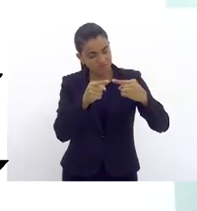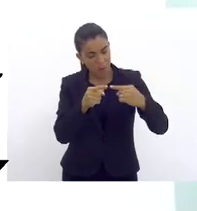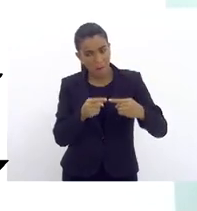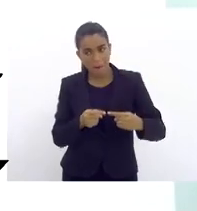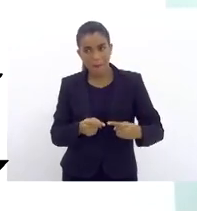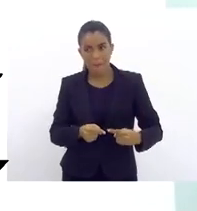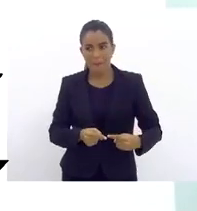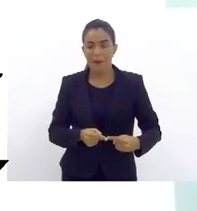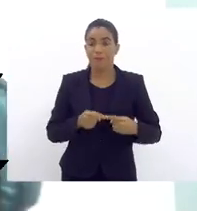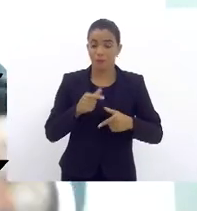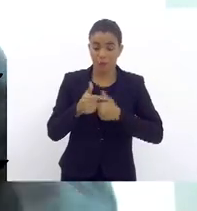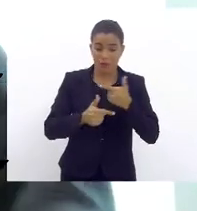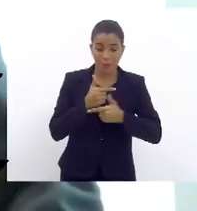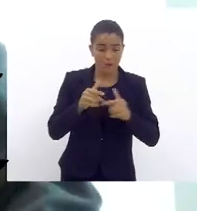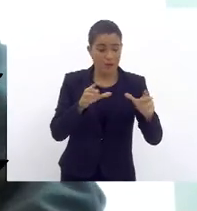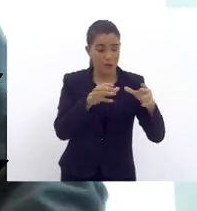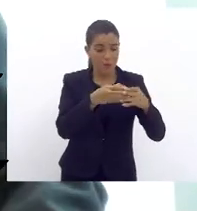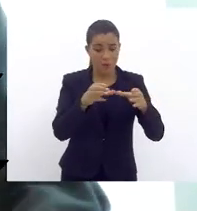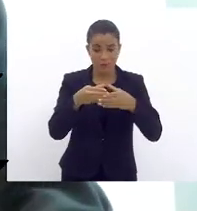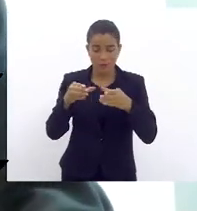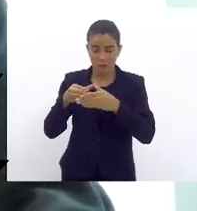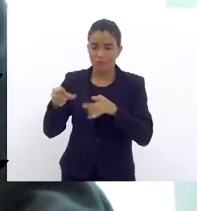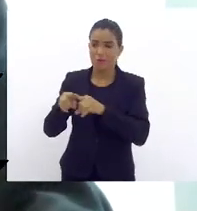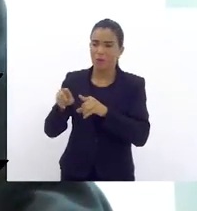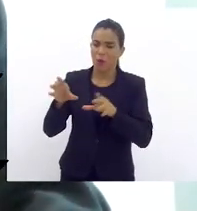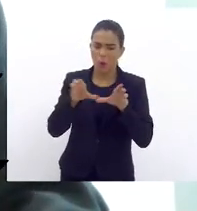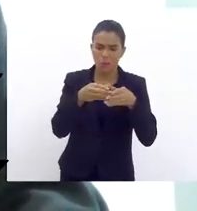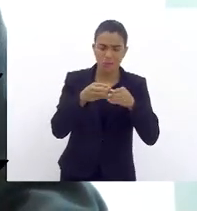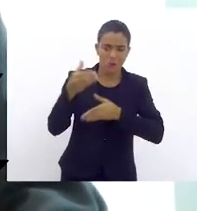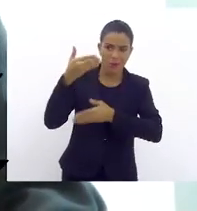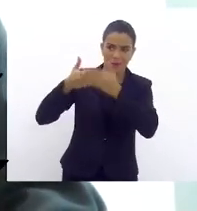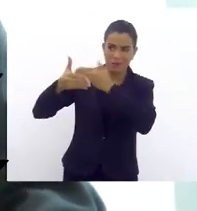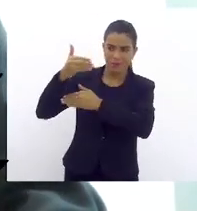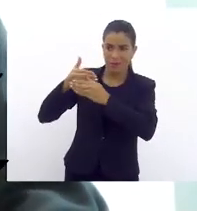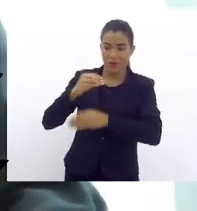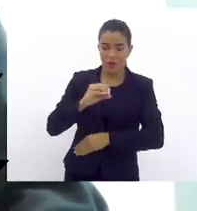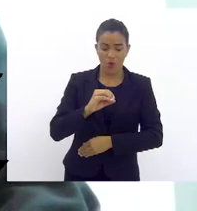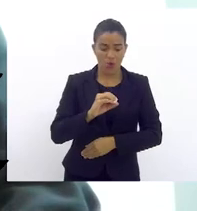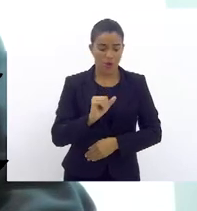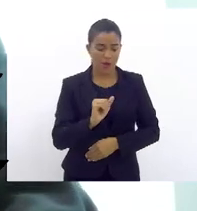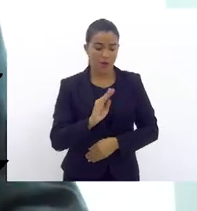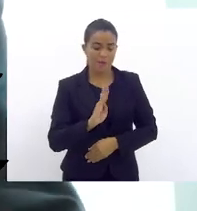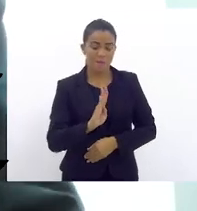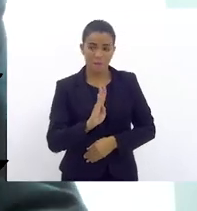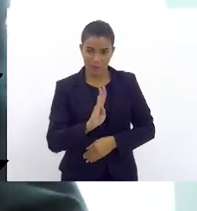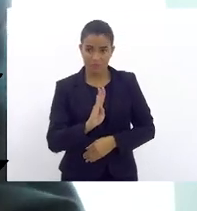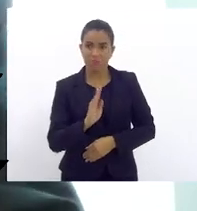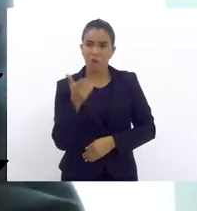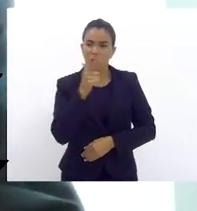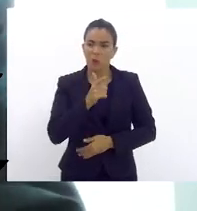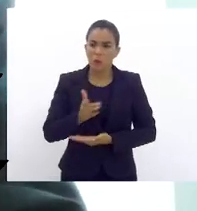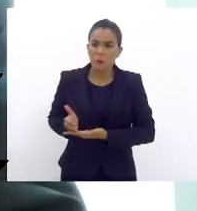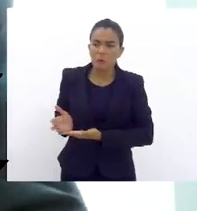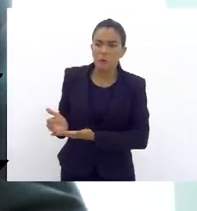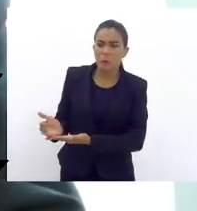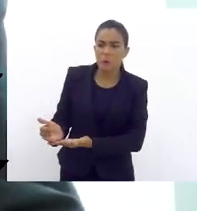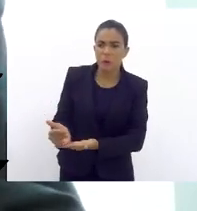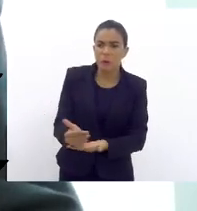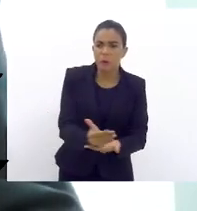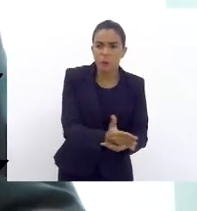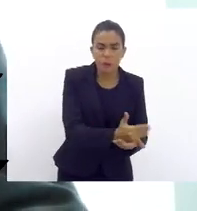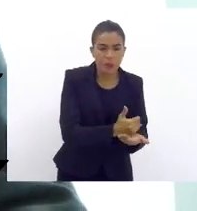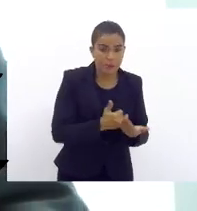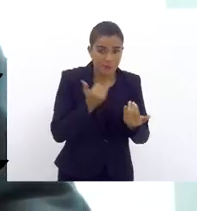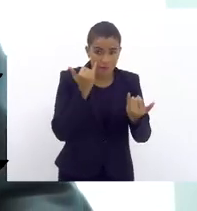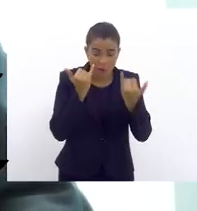esse trabalho dessas comissões de outros que já existiram é a OAB o que nós temos mapeado desde que a nossa comissão tem começado